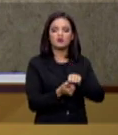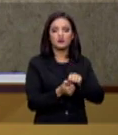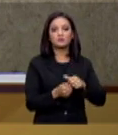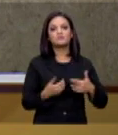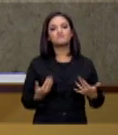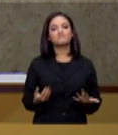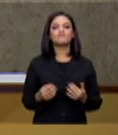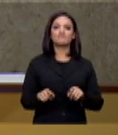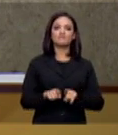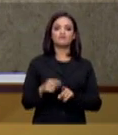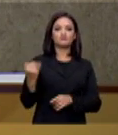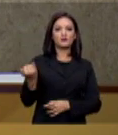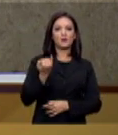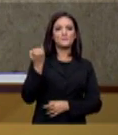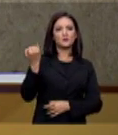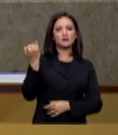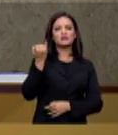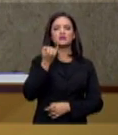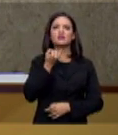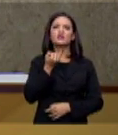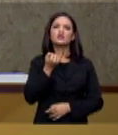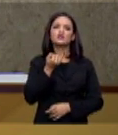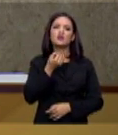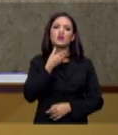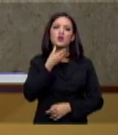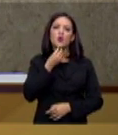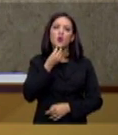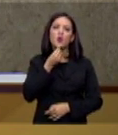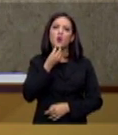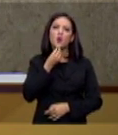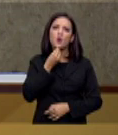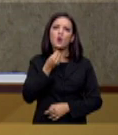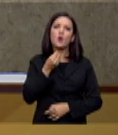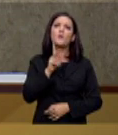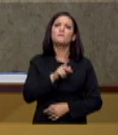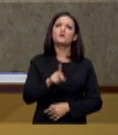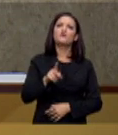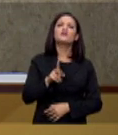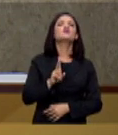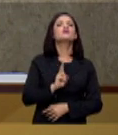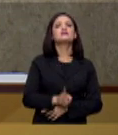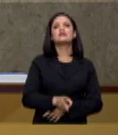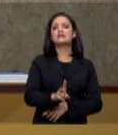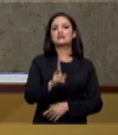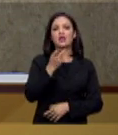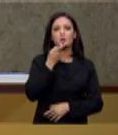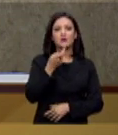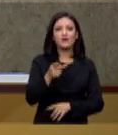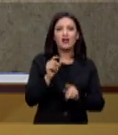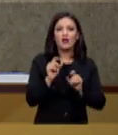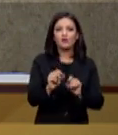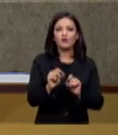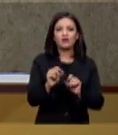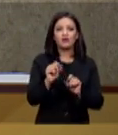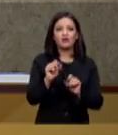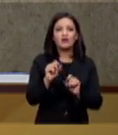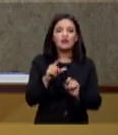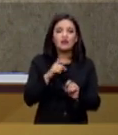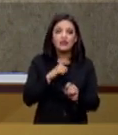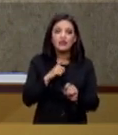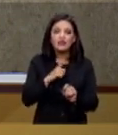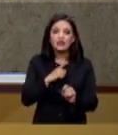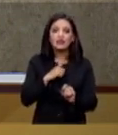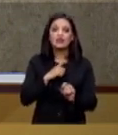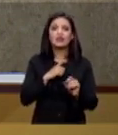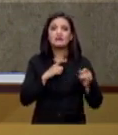no próprio pensamento do professor Langoni é que ele sempre indicava como norte para